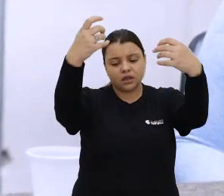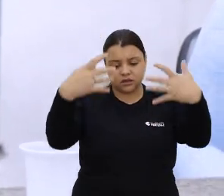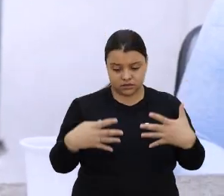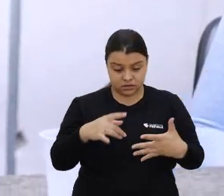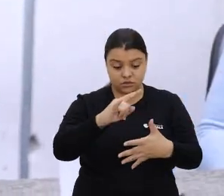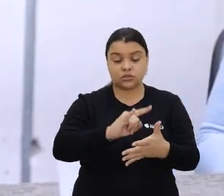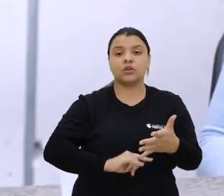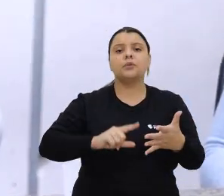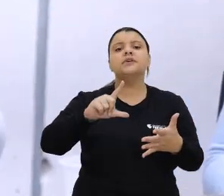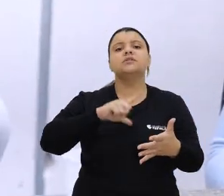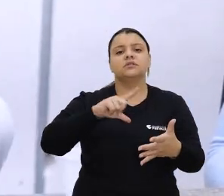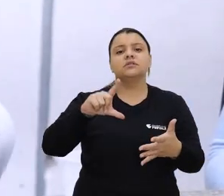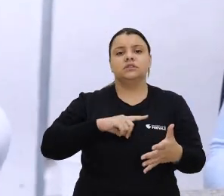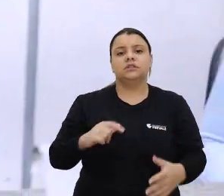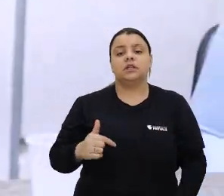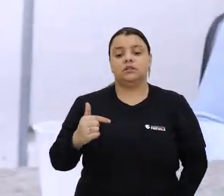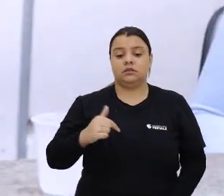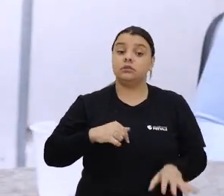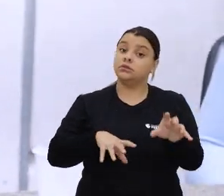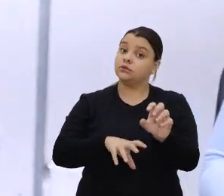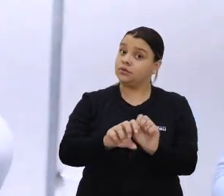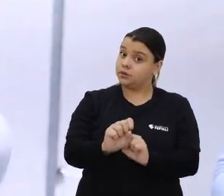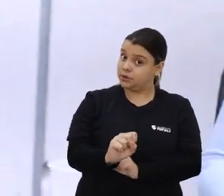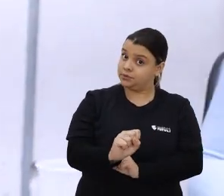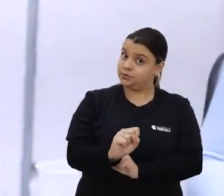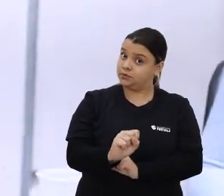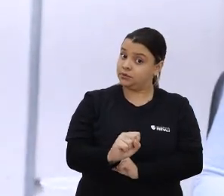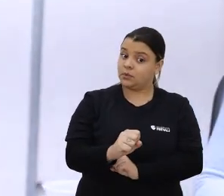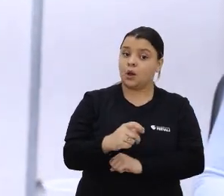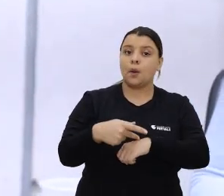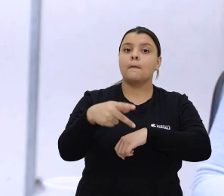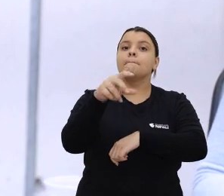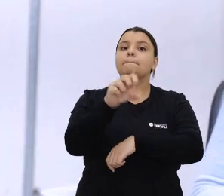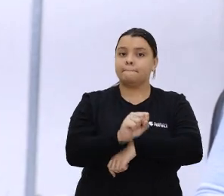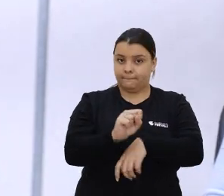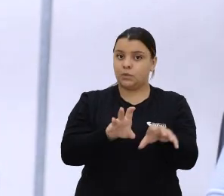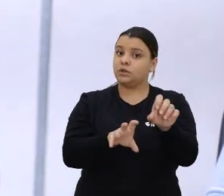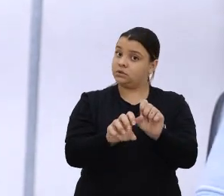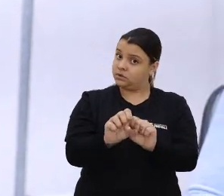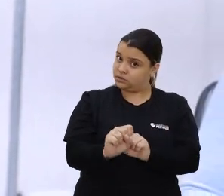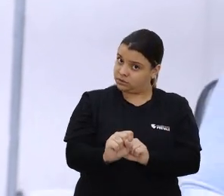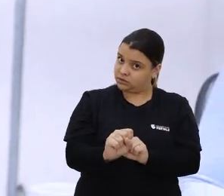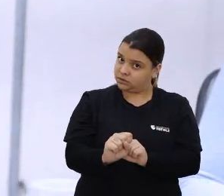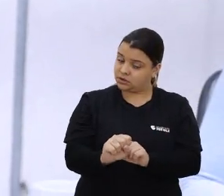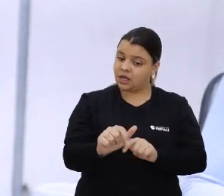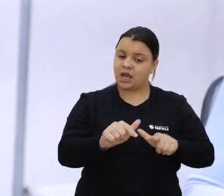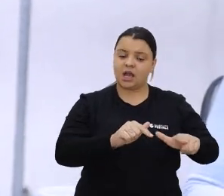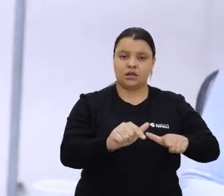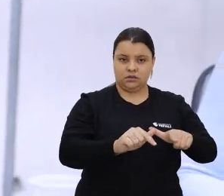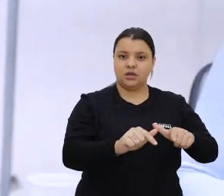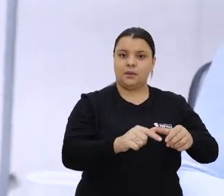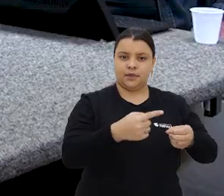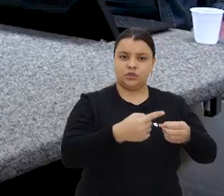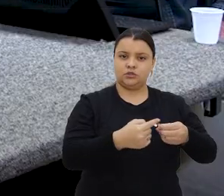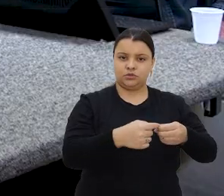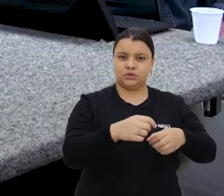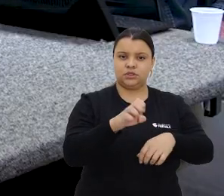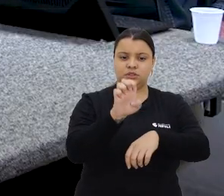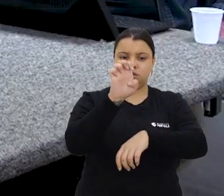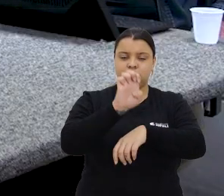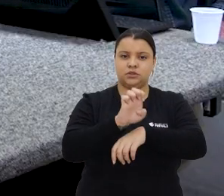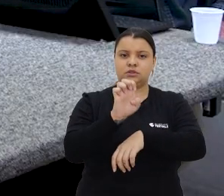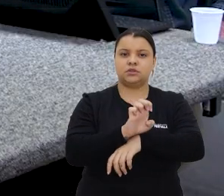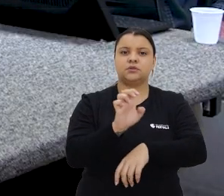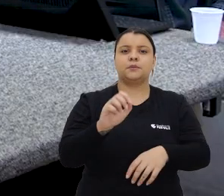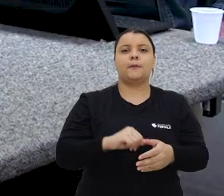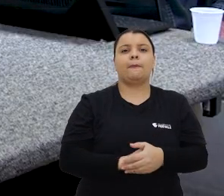ali tem que eu sou formado, pós-graduado, eu trabalho no município de Esteio, que era concursado, eu trabalhava no Colégio